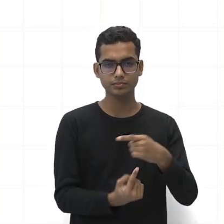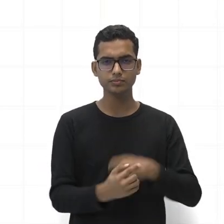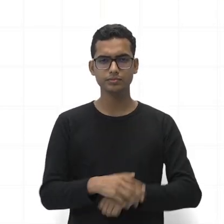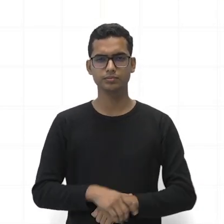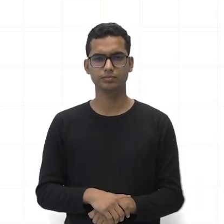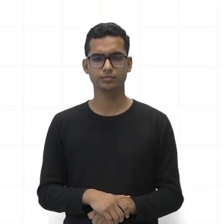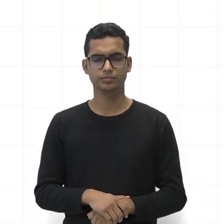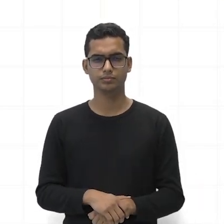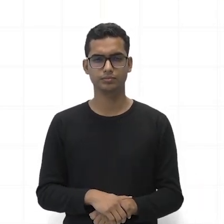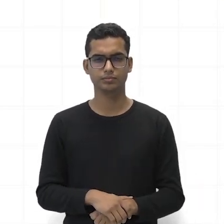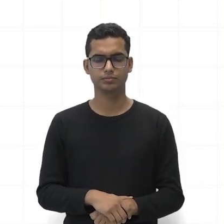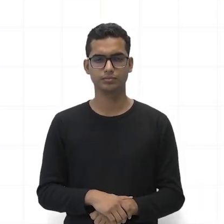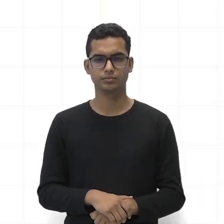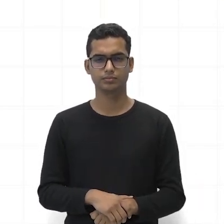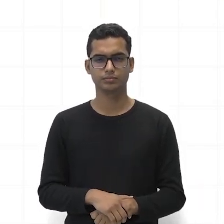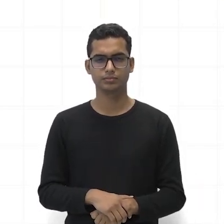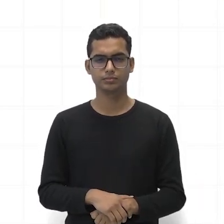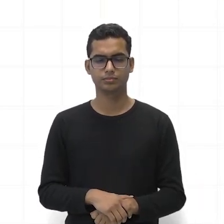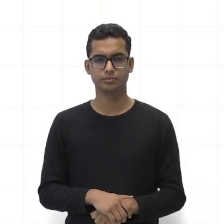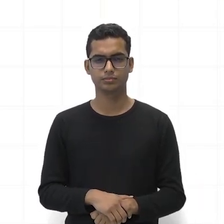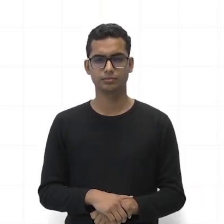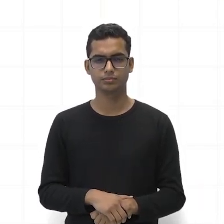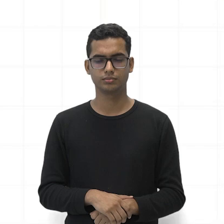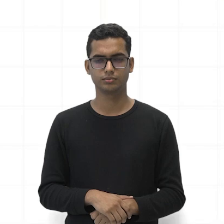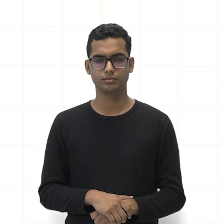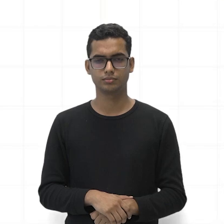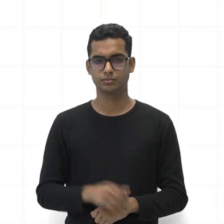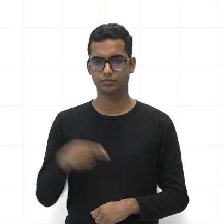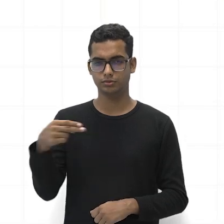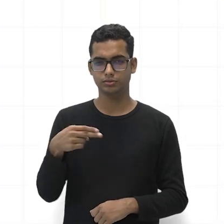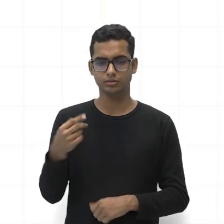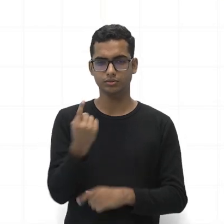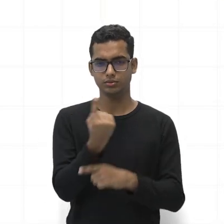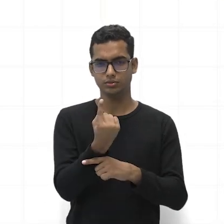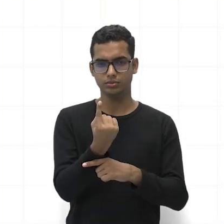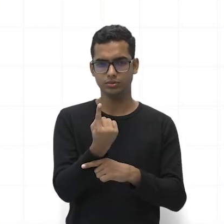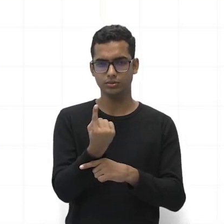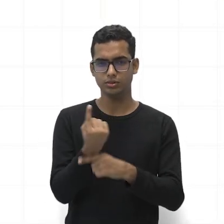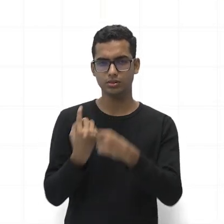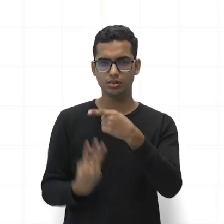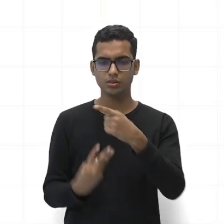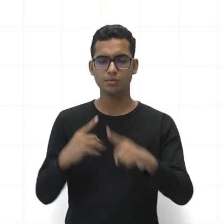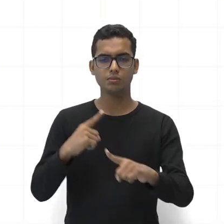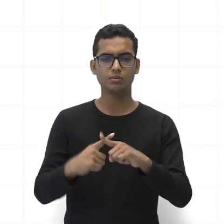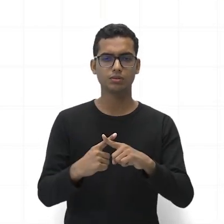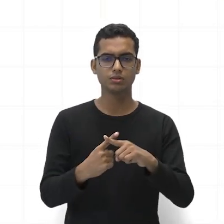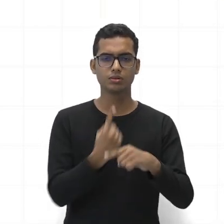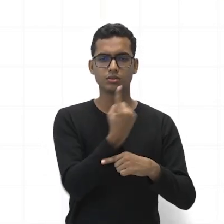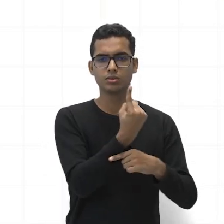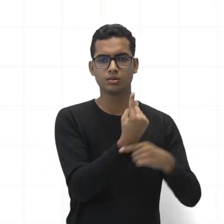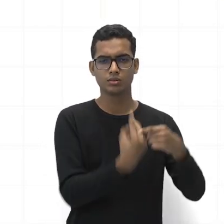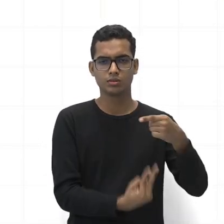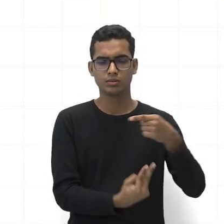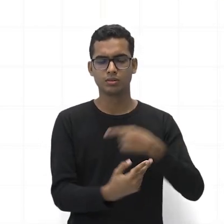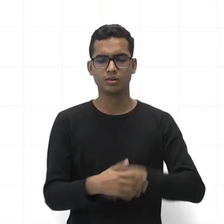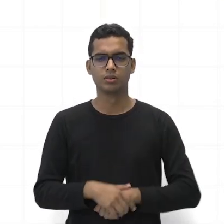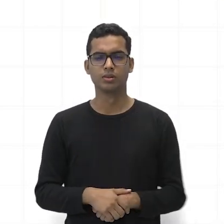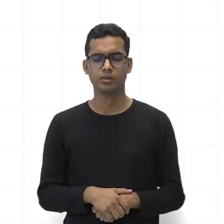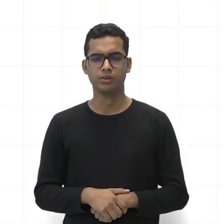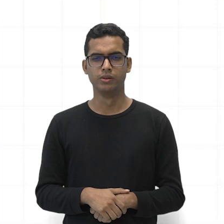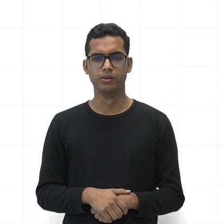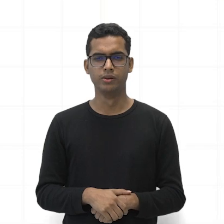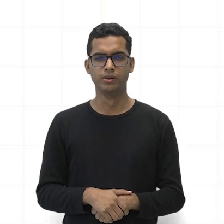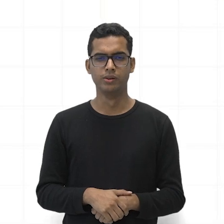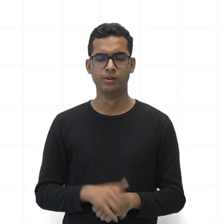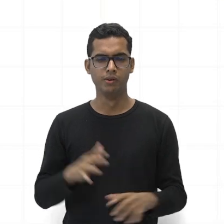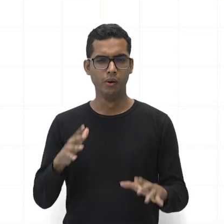do 2. O inverso inverte, ó, 1 sobre 2. Ó. 1 sobre 2. 1 vezes 1 é 1